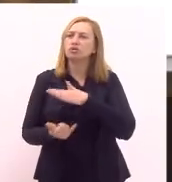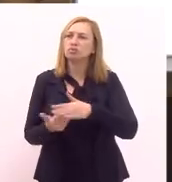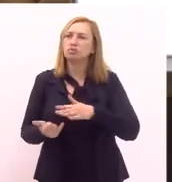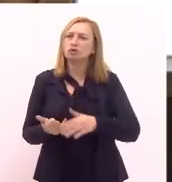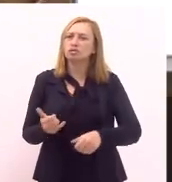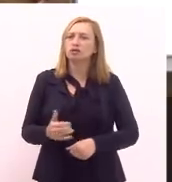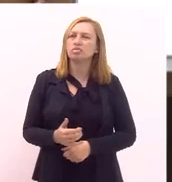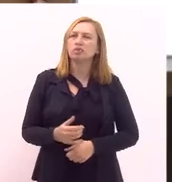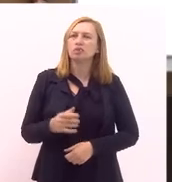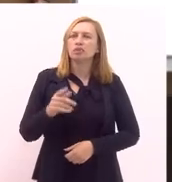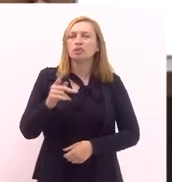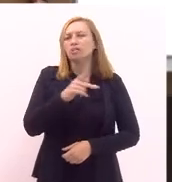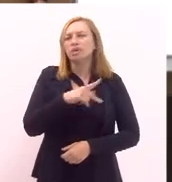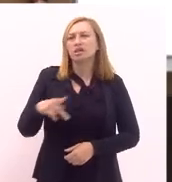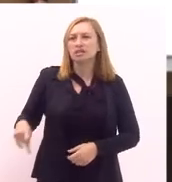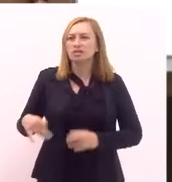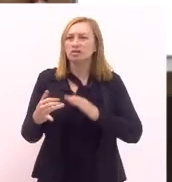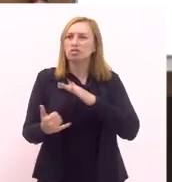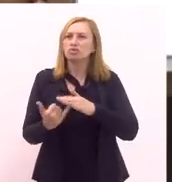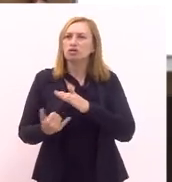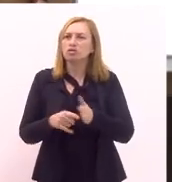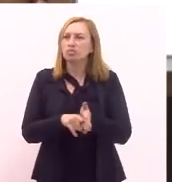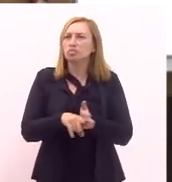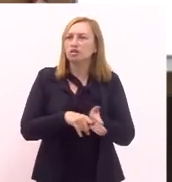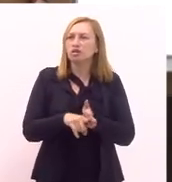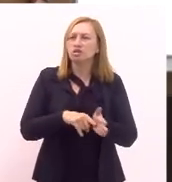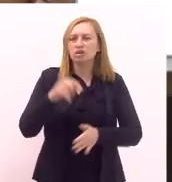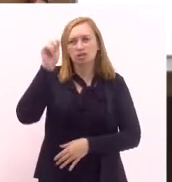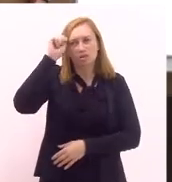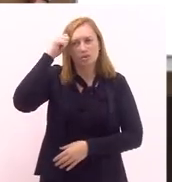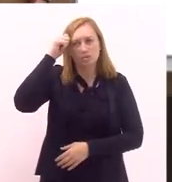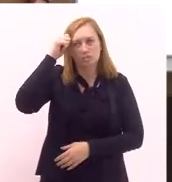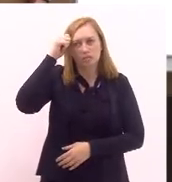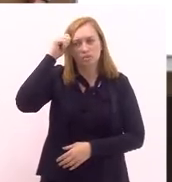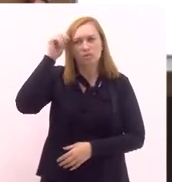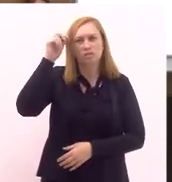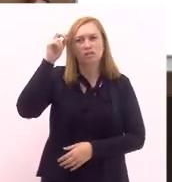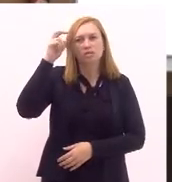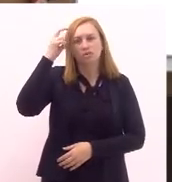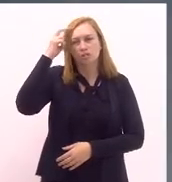da Silva Presidente do Instituto de Pesquisa das culturas negras